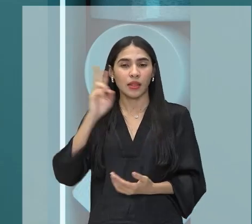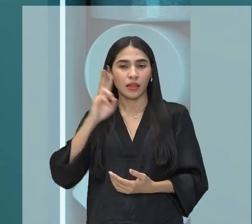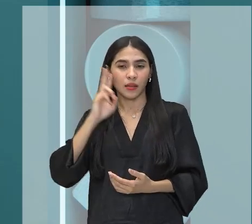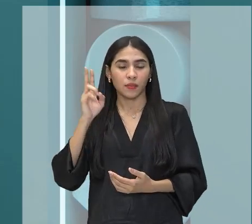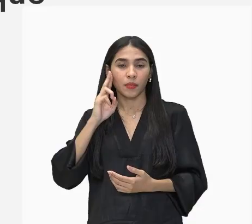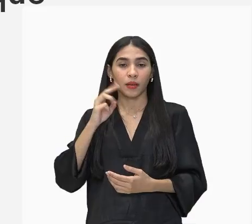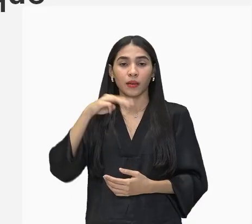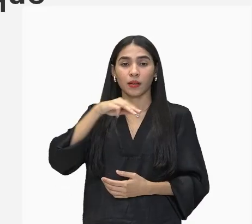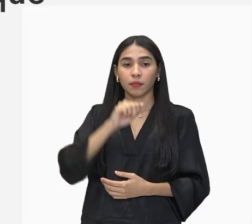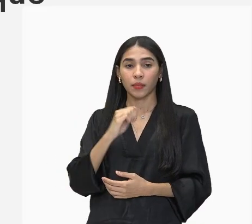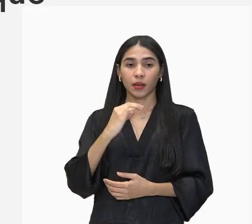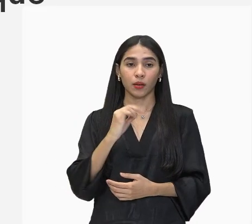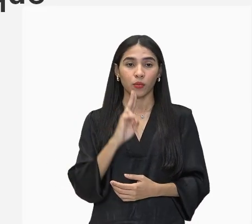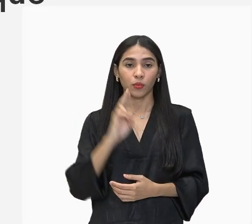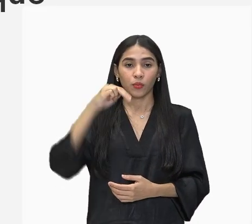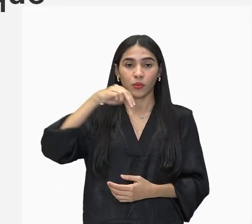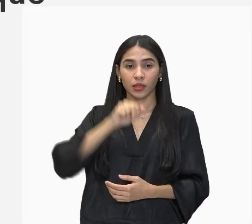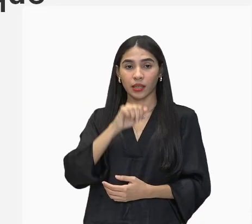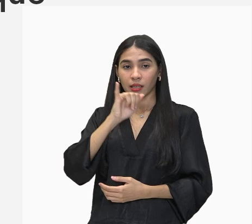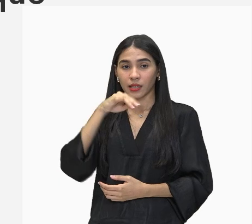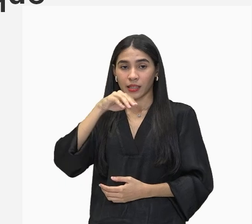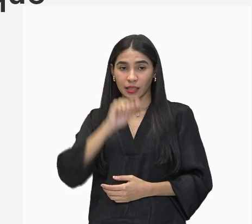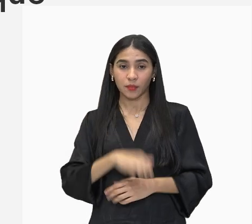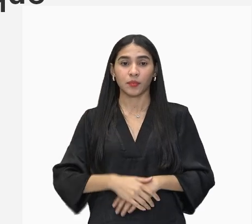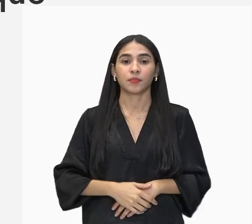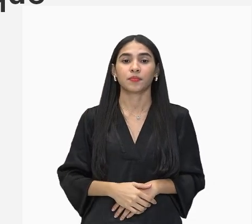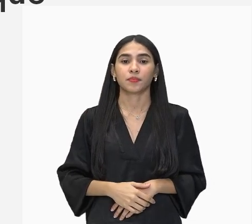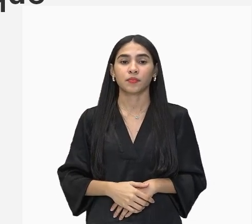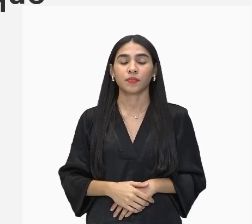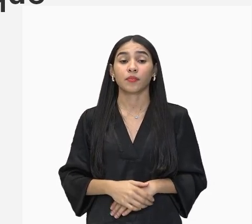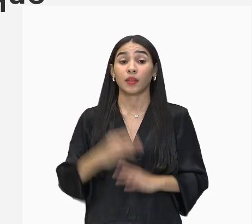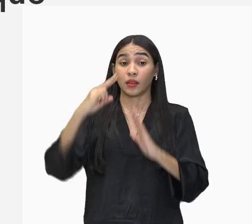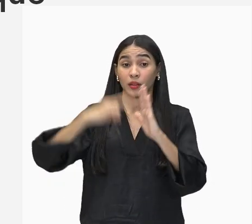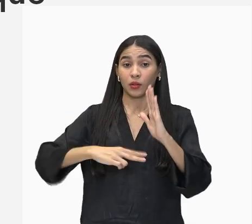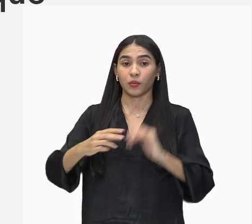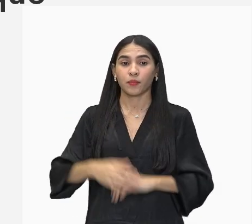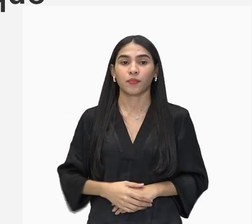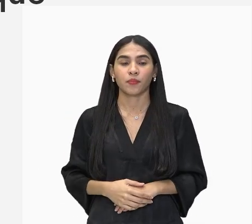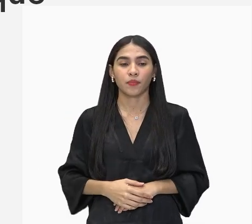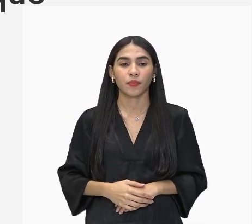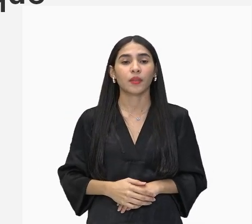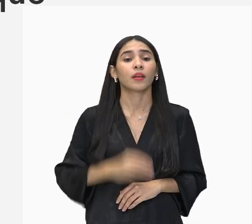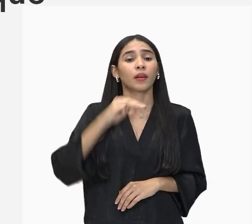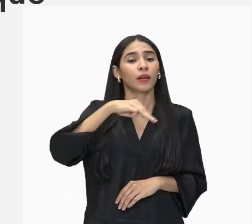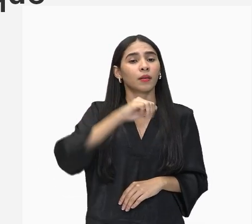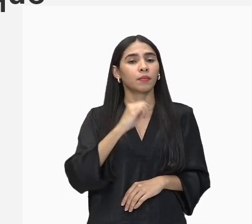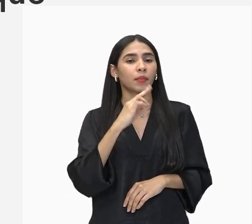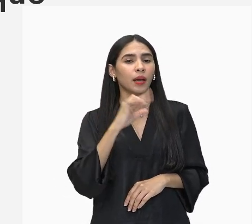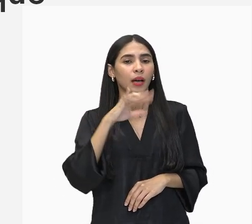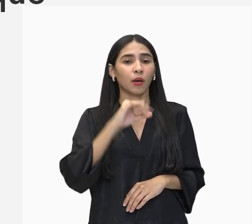obra Macunaíma, um trecho dessa obra. E leiam comigo. Macunaíma